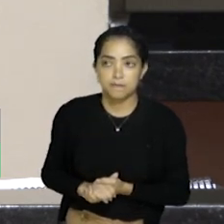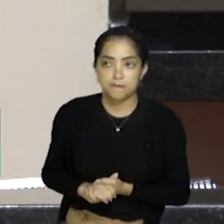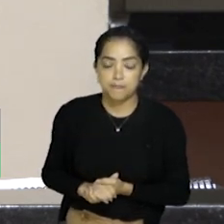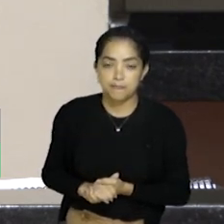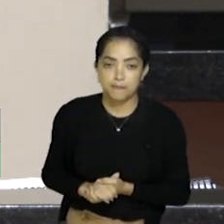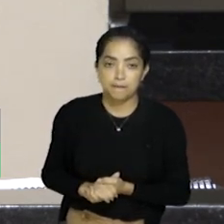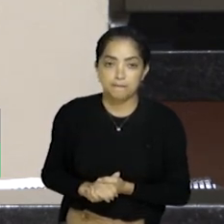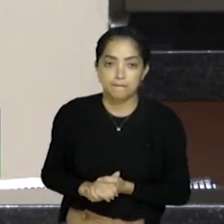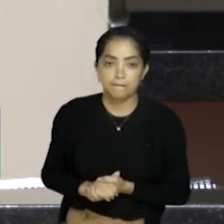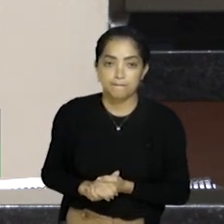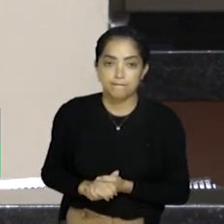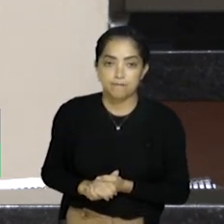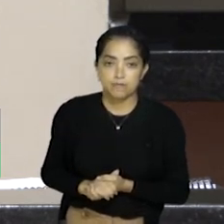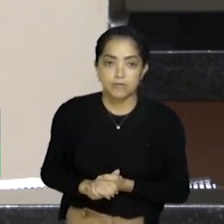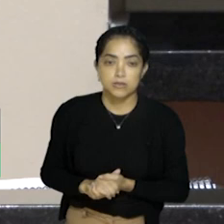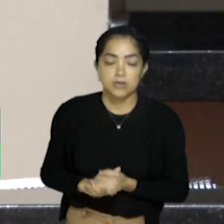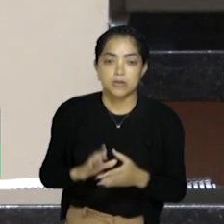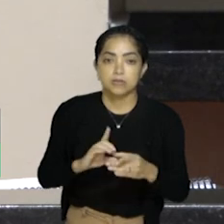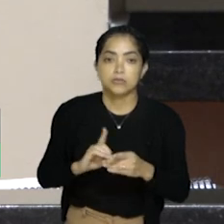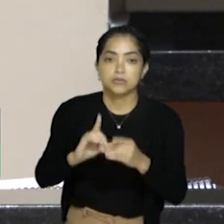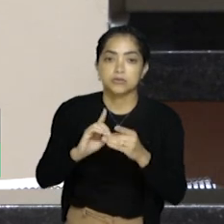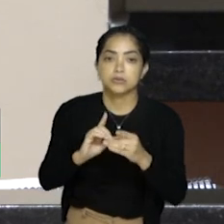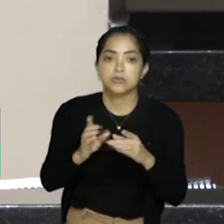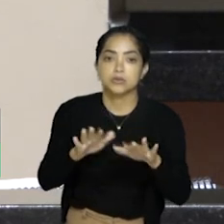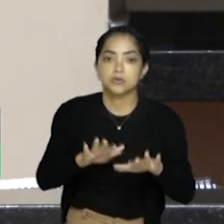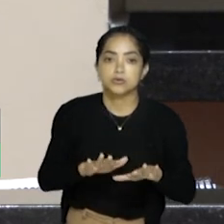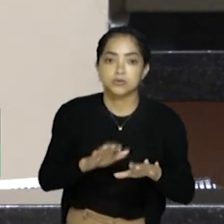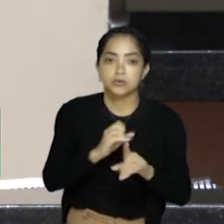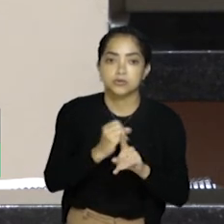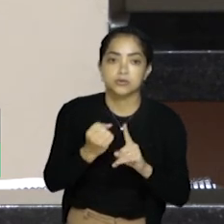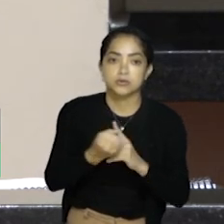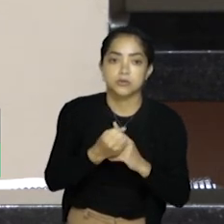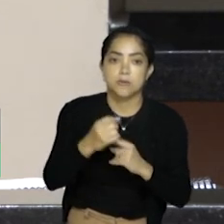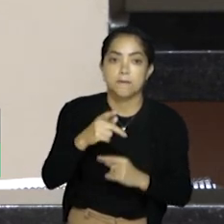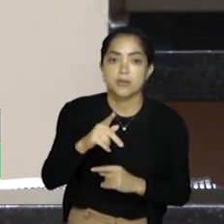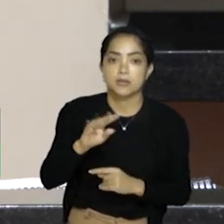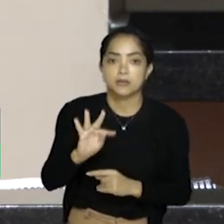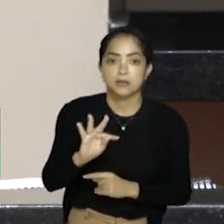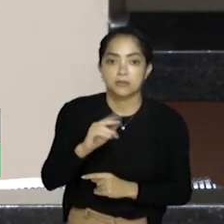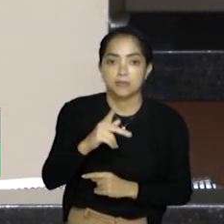bloco democracia inclusão social e igualdade PT PDT